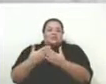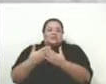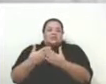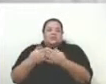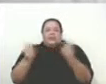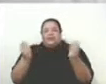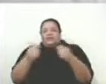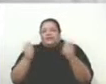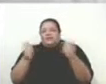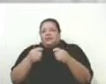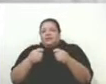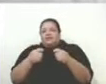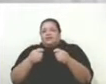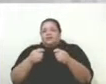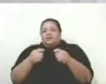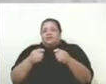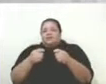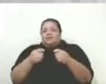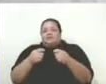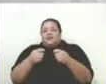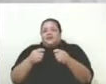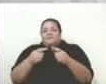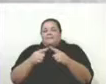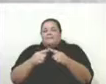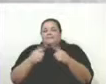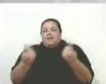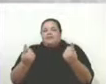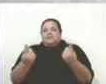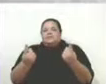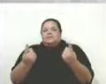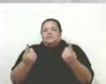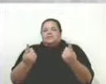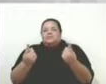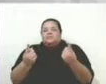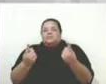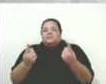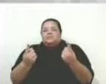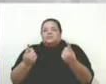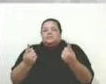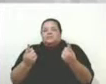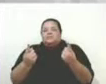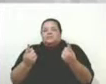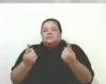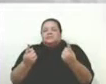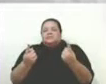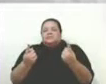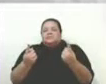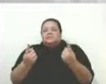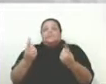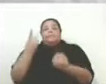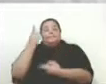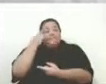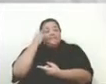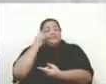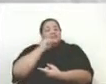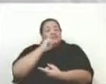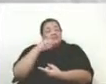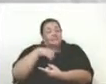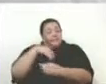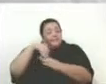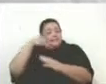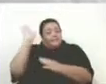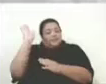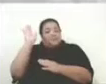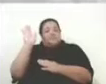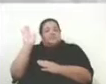nós damos conta do recado, mas a gente imagina que, tendo mais profissionais, pelo menos mais cinco